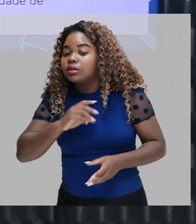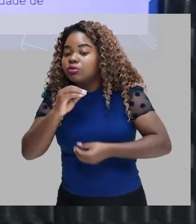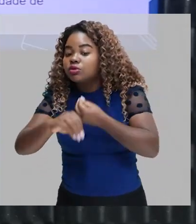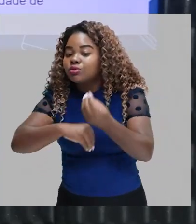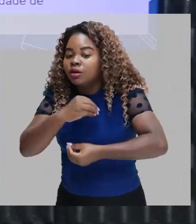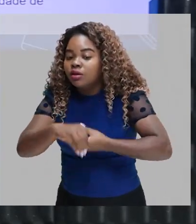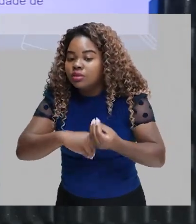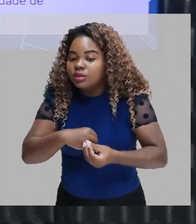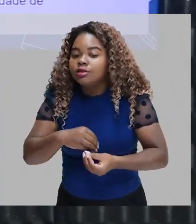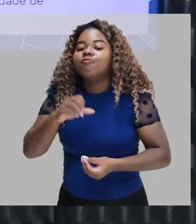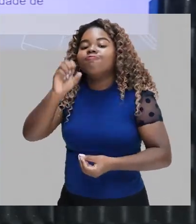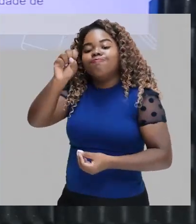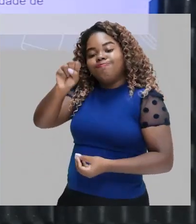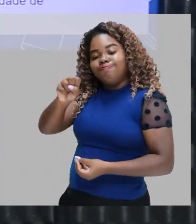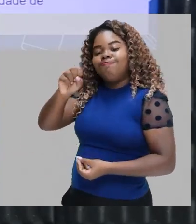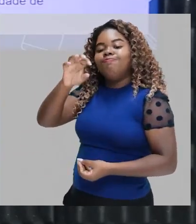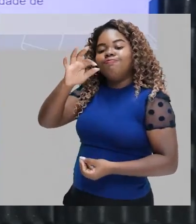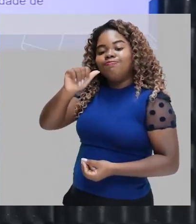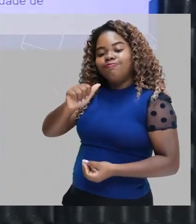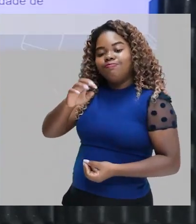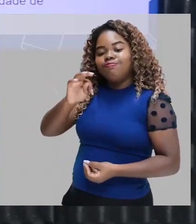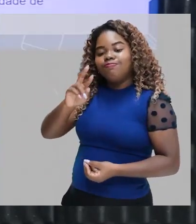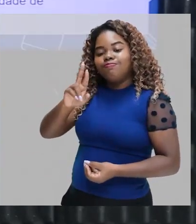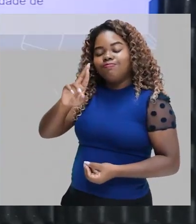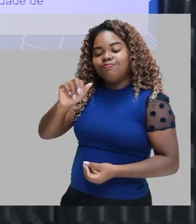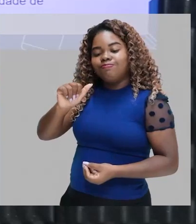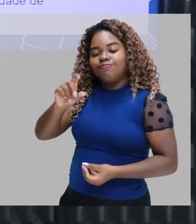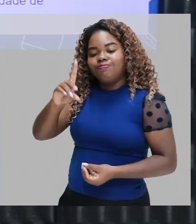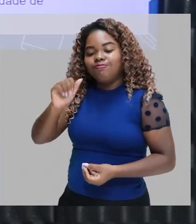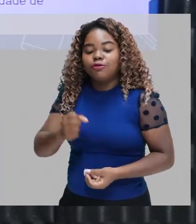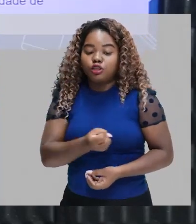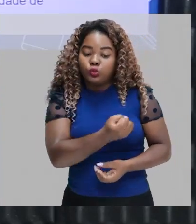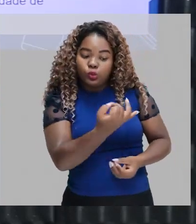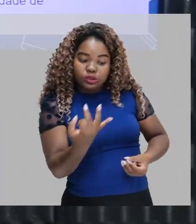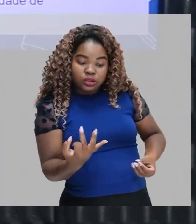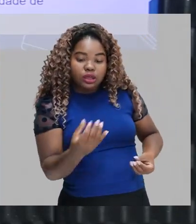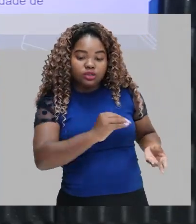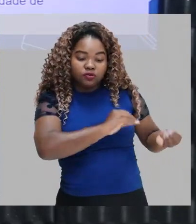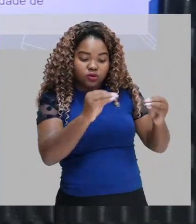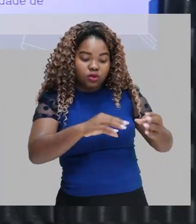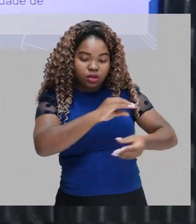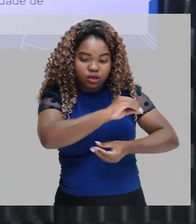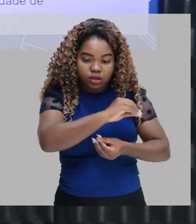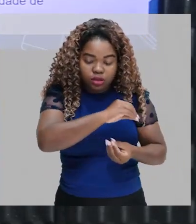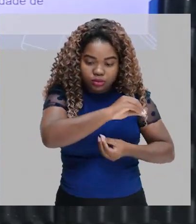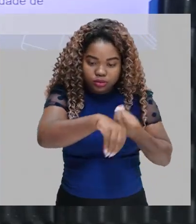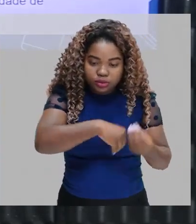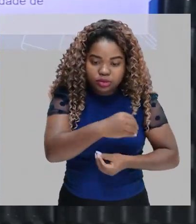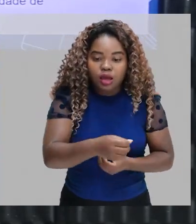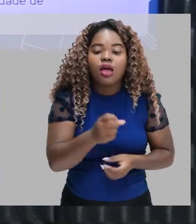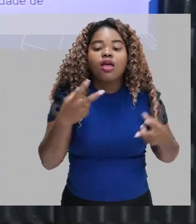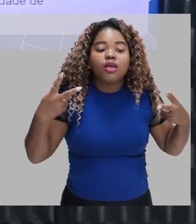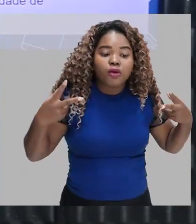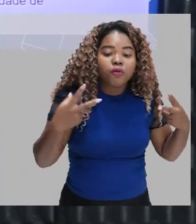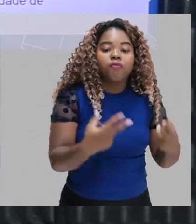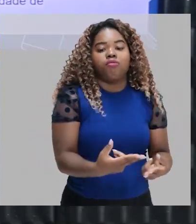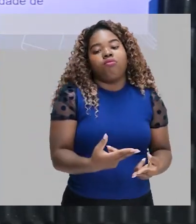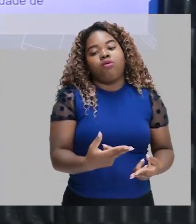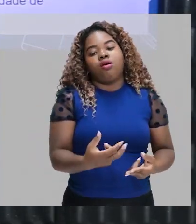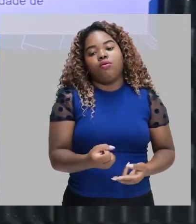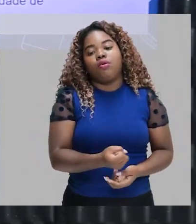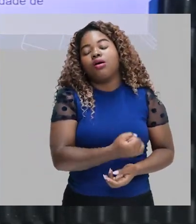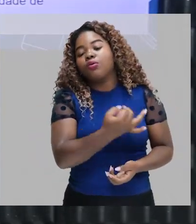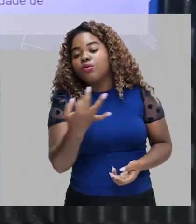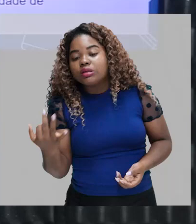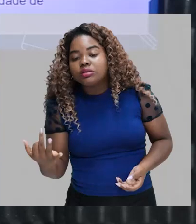solução saturada, porque a quantidade dissolvida é igual à quantidade máxima que a